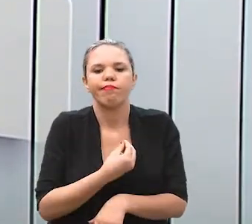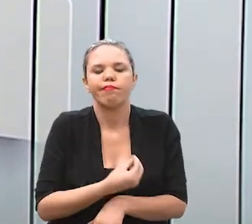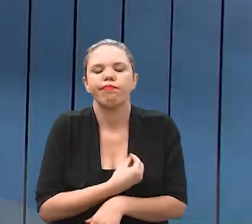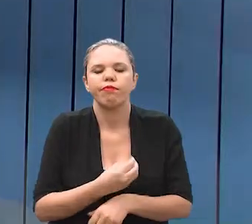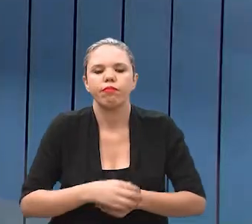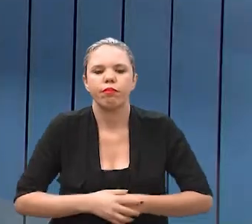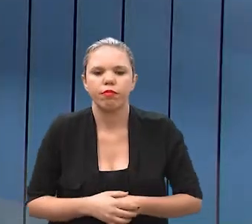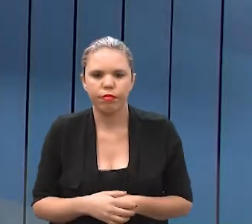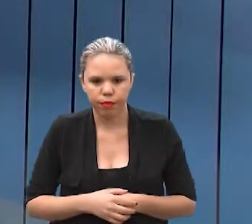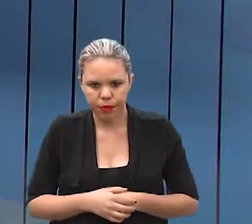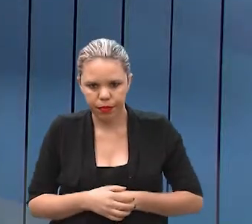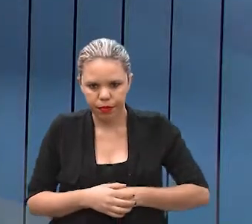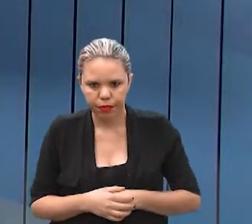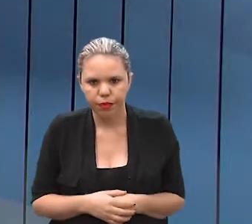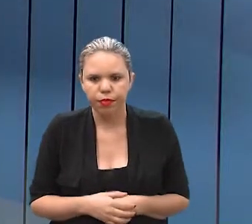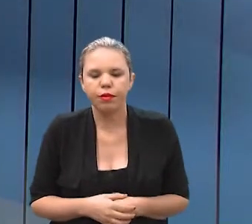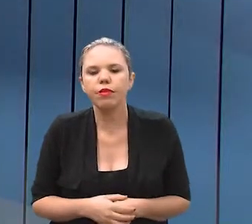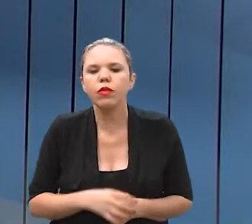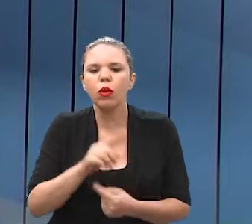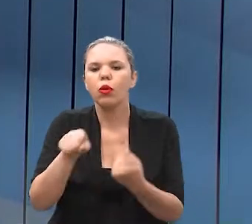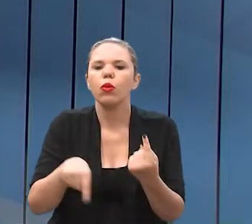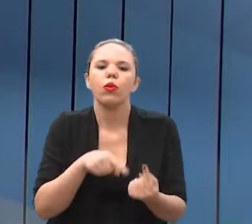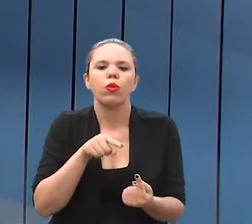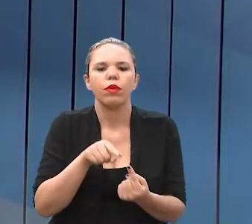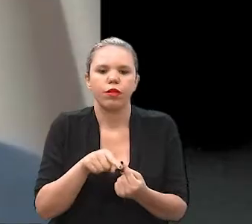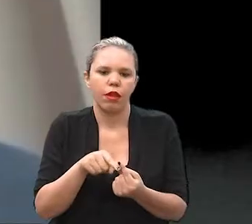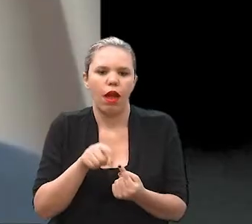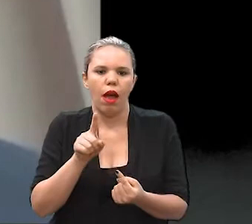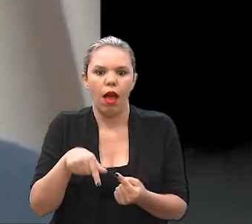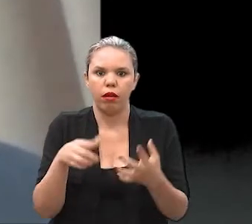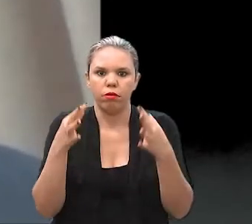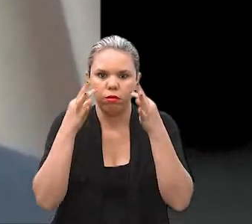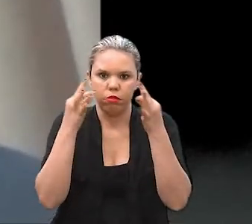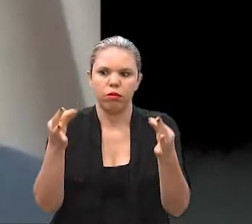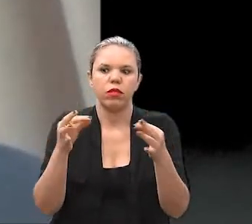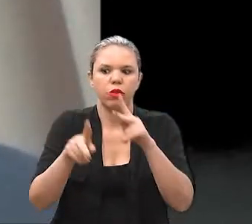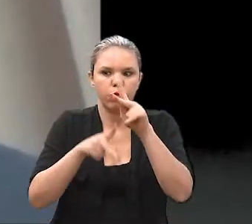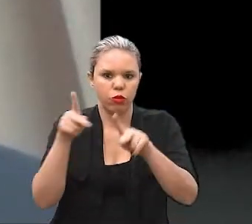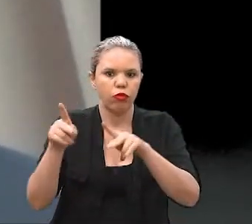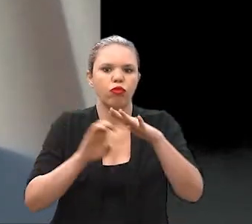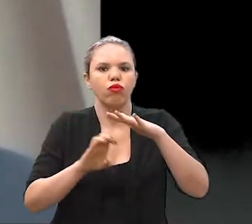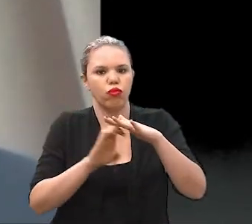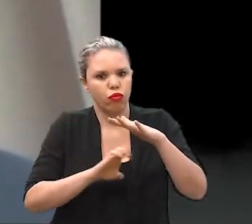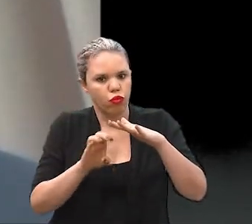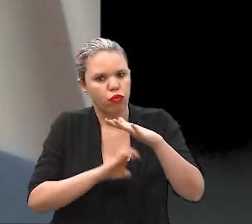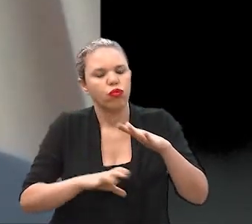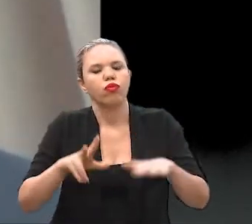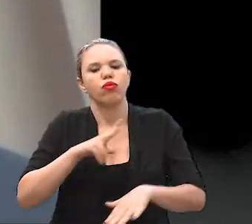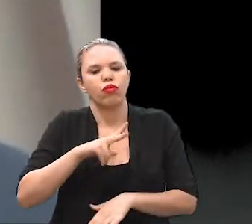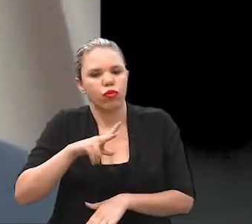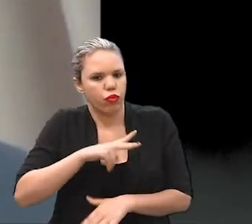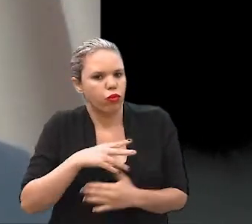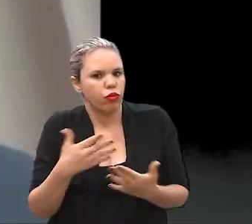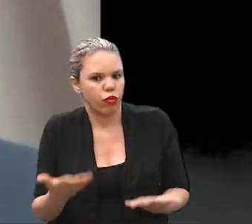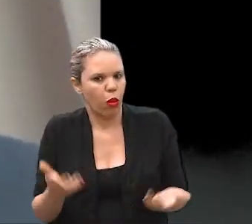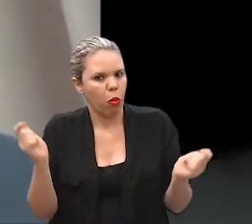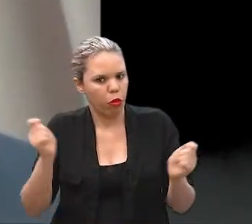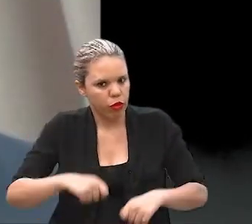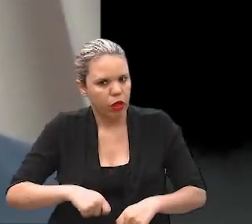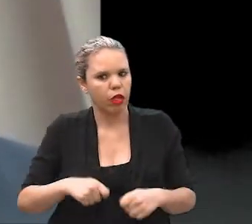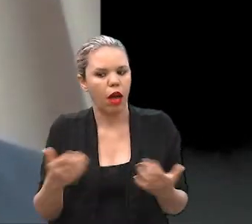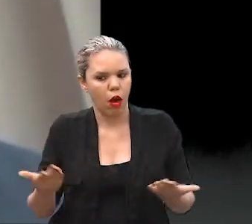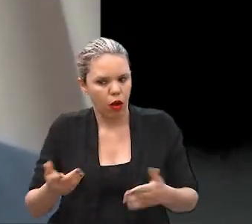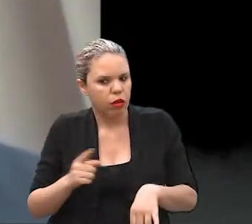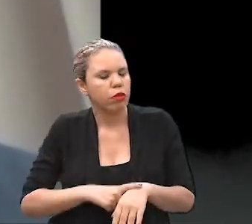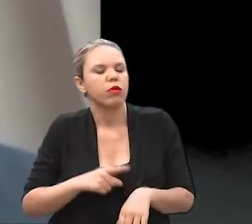vivendo? Olha, o objetivo era chamar a atenção das iniciativas privadas para que elas pudessem,